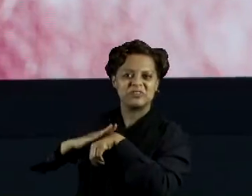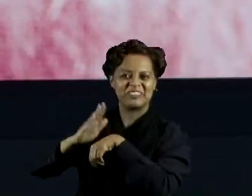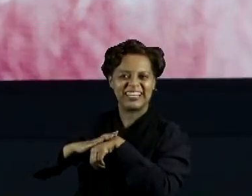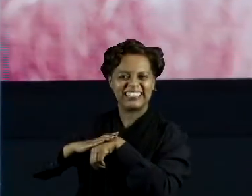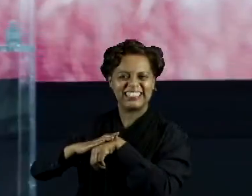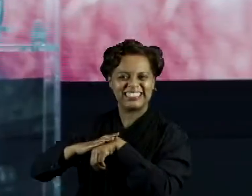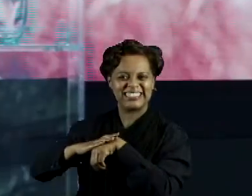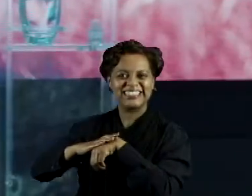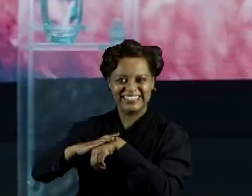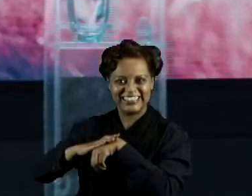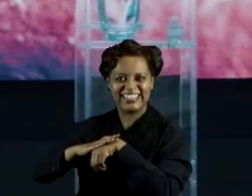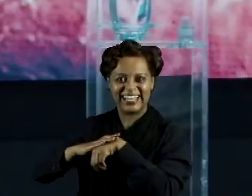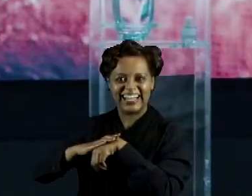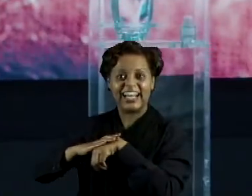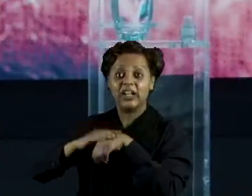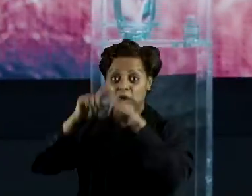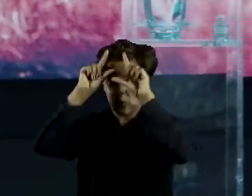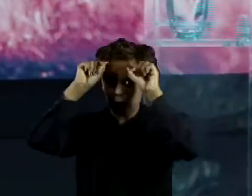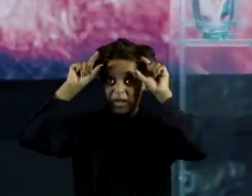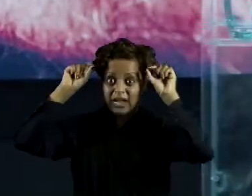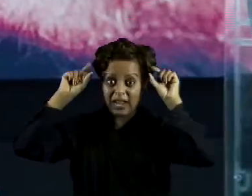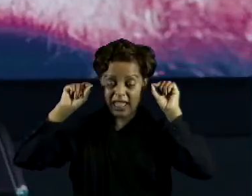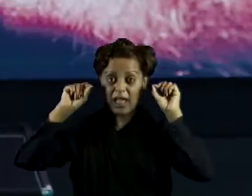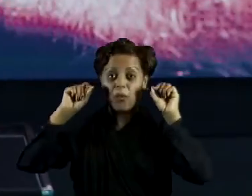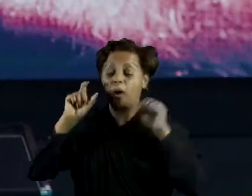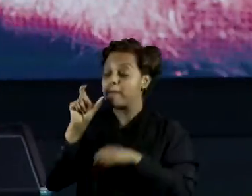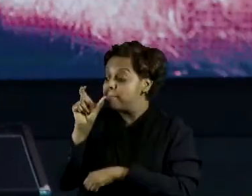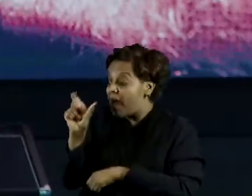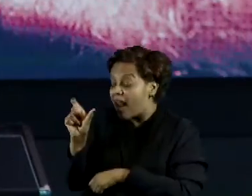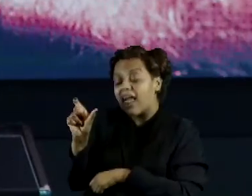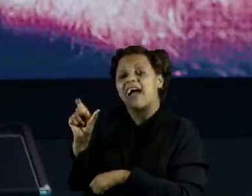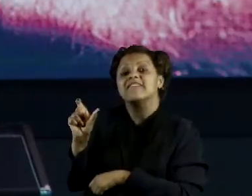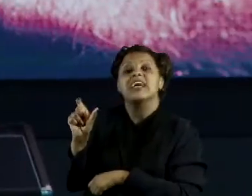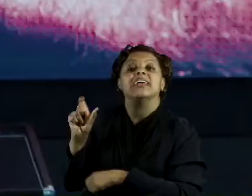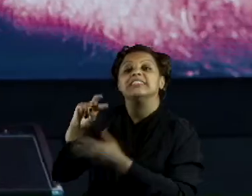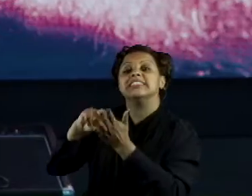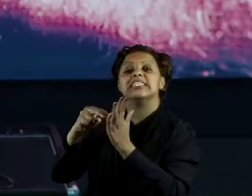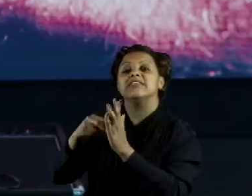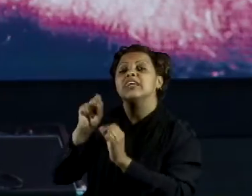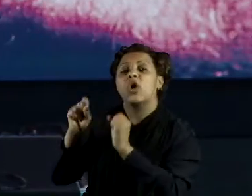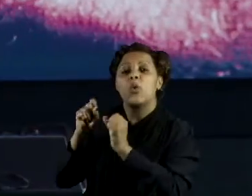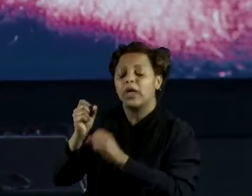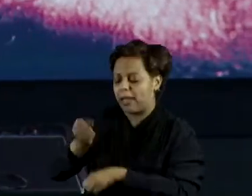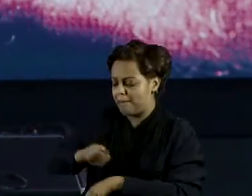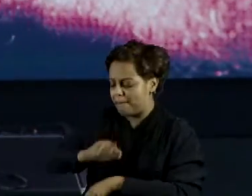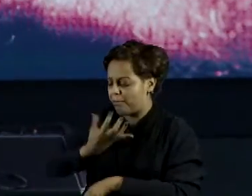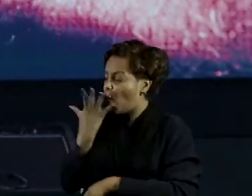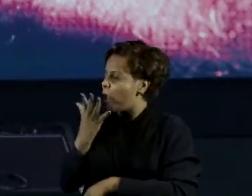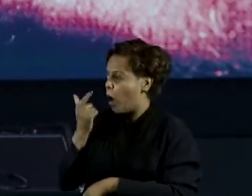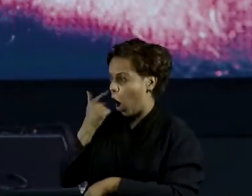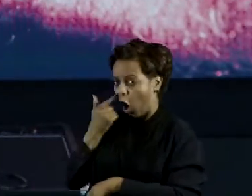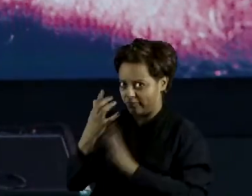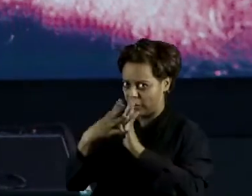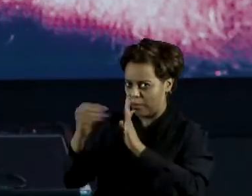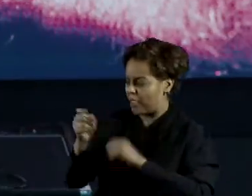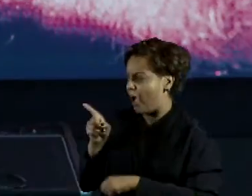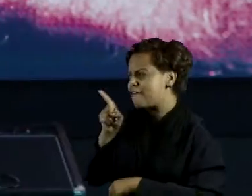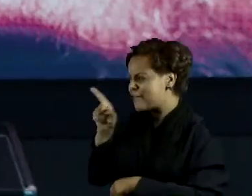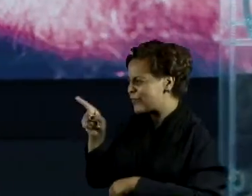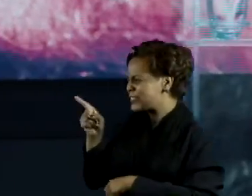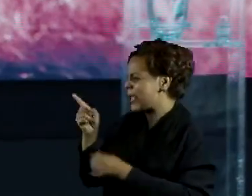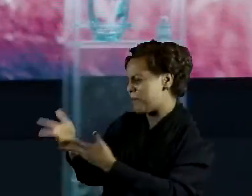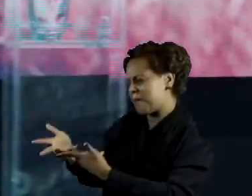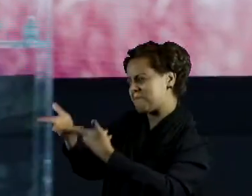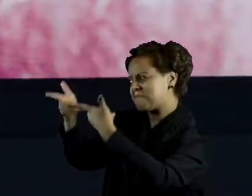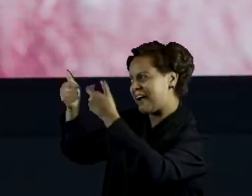poema. Olhe para a pessoa do teu lado e diga assim: você é uma escultura do Criador. Diga